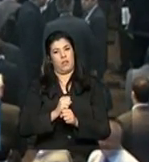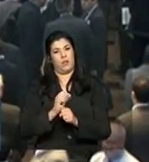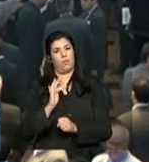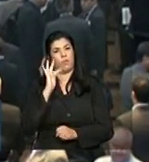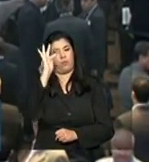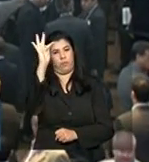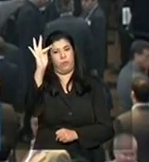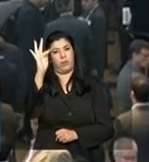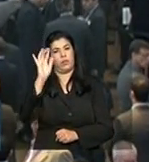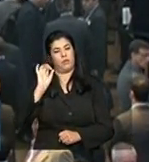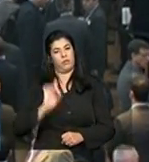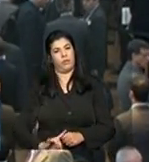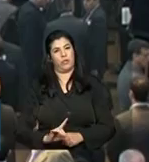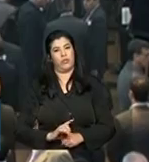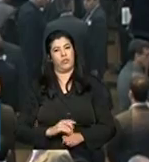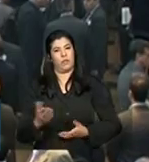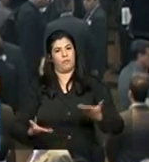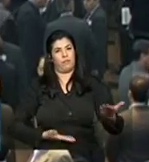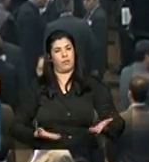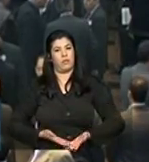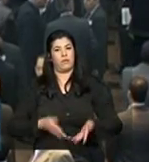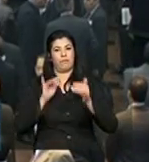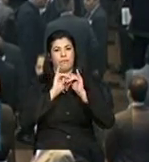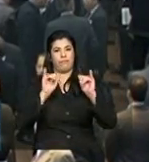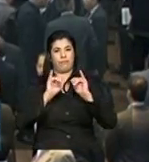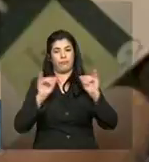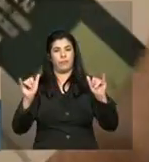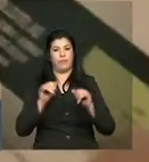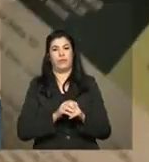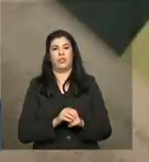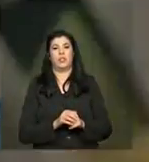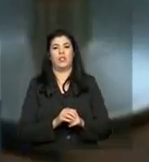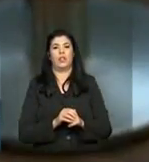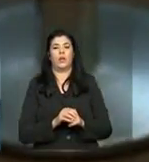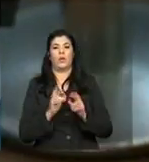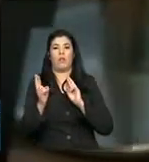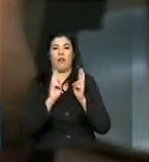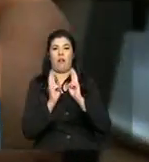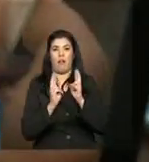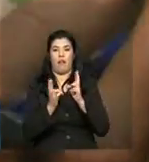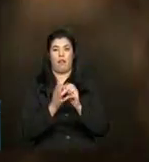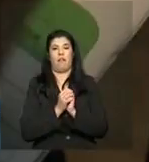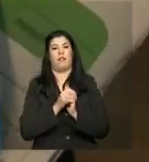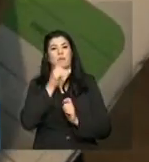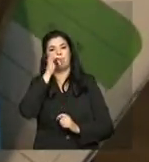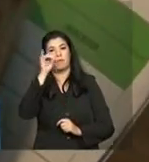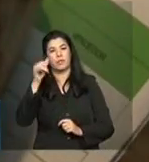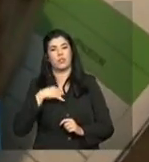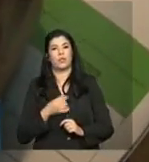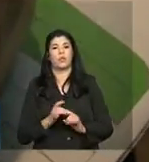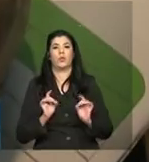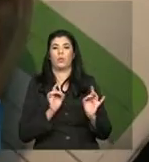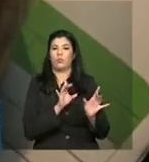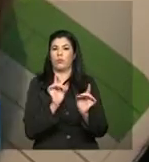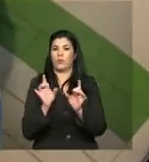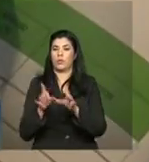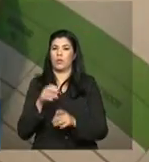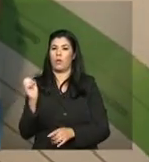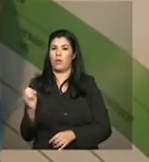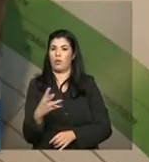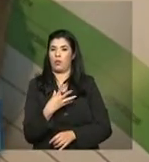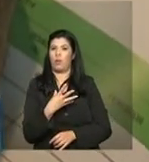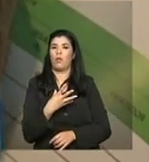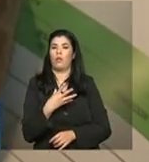pela prestação do serviço de transmissão aos usuários a partir da entrada em operação comercial dessas novas